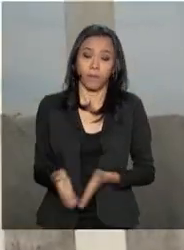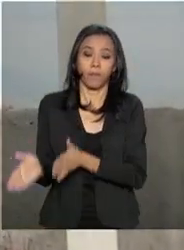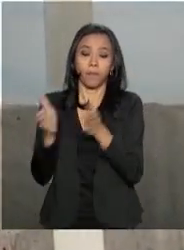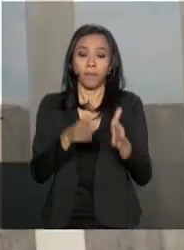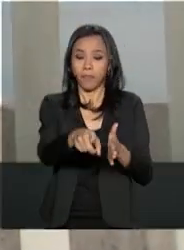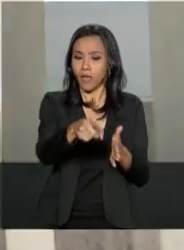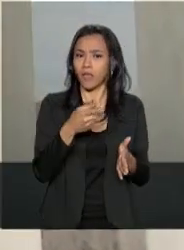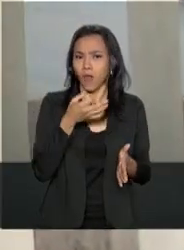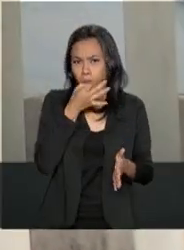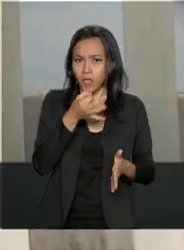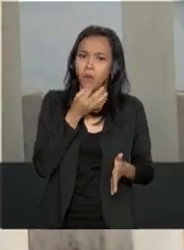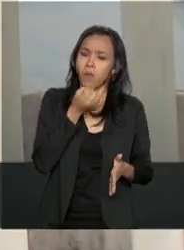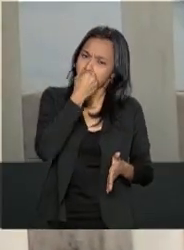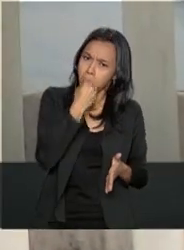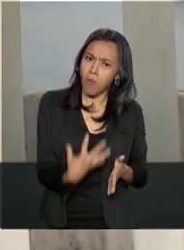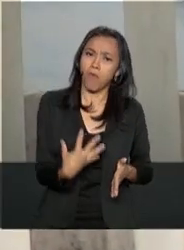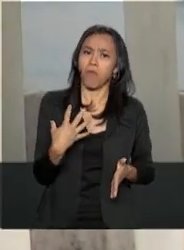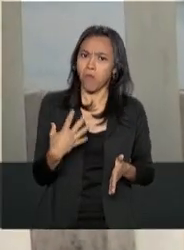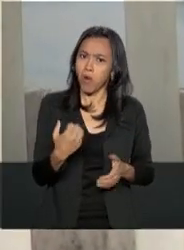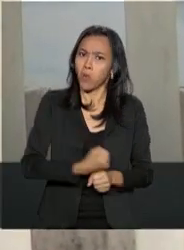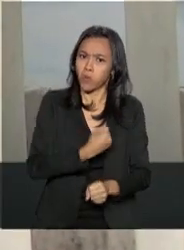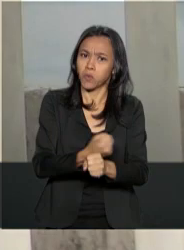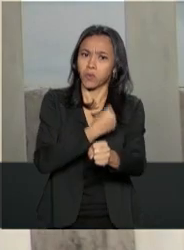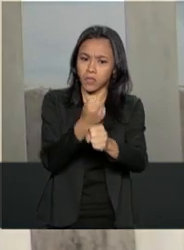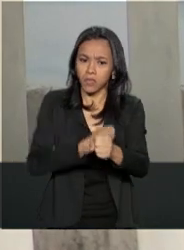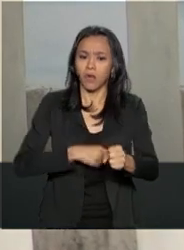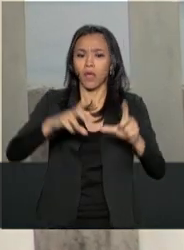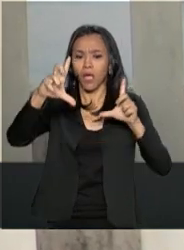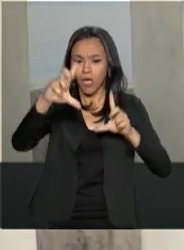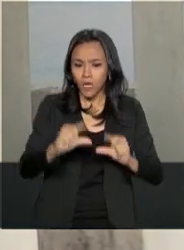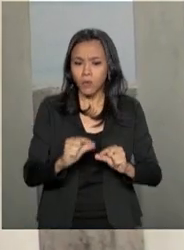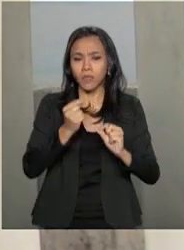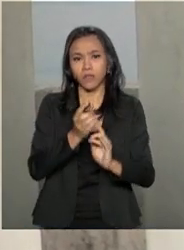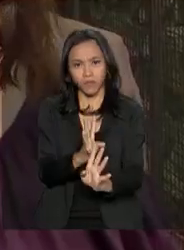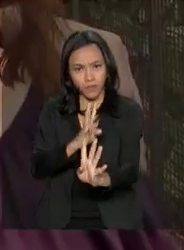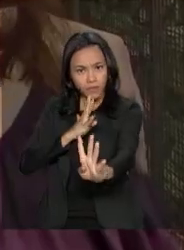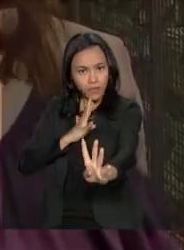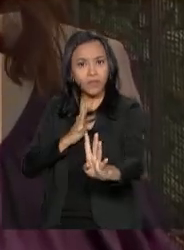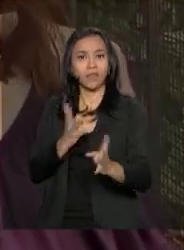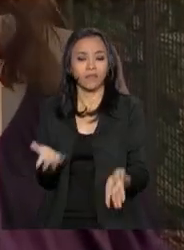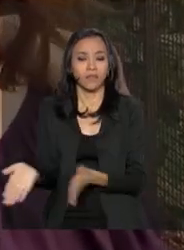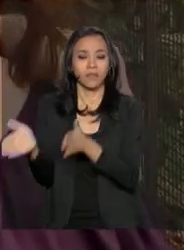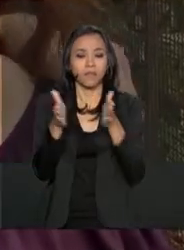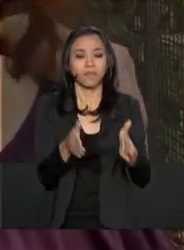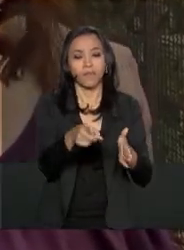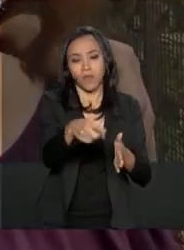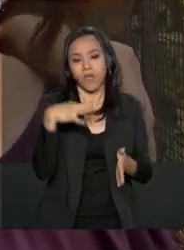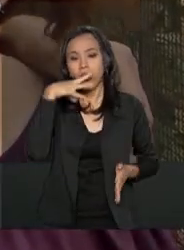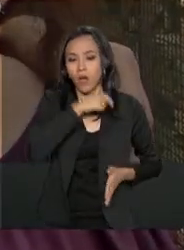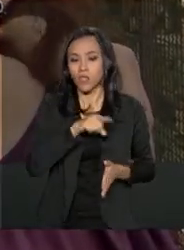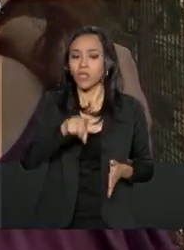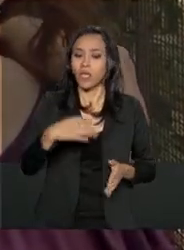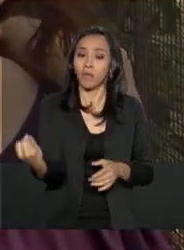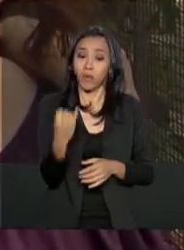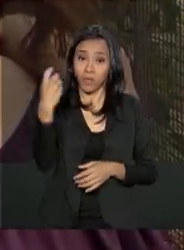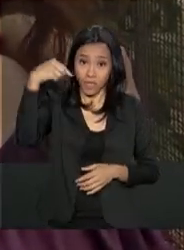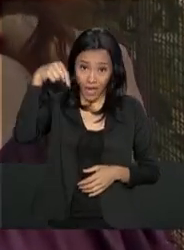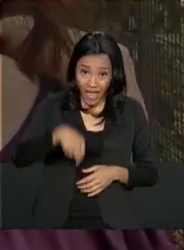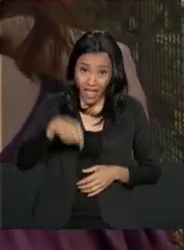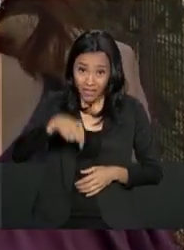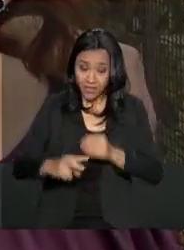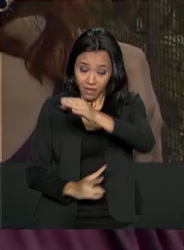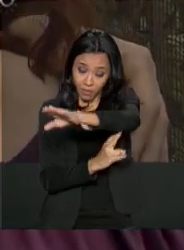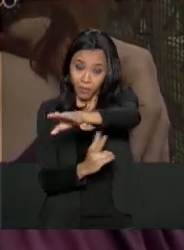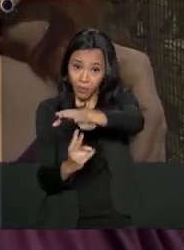bom pra todo mundo né época filha como olha melhor eu acho que é muito importante a lessa pontiac pela